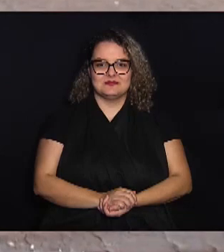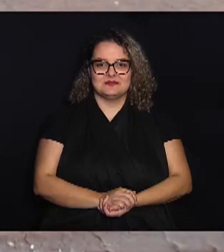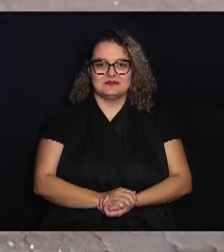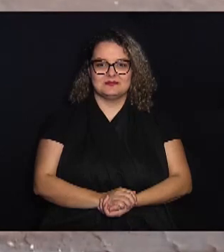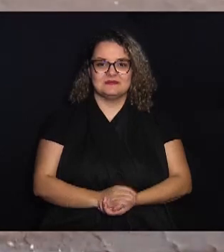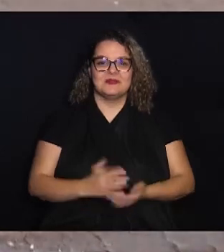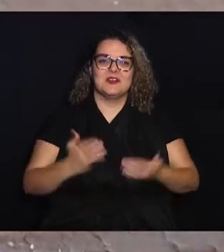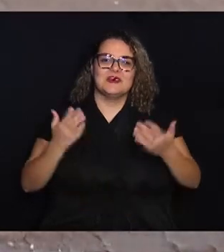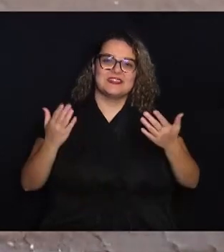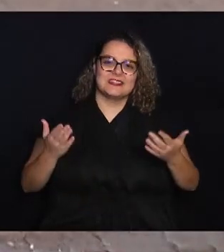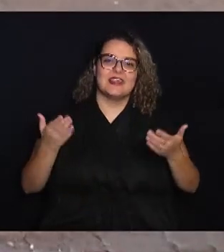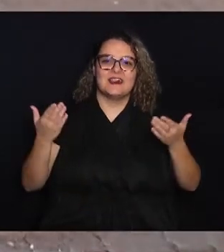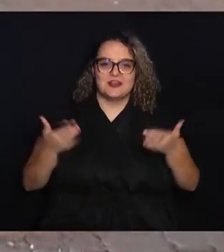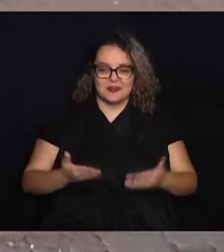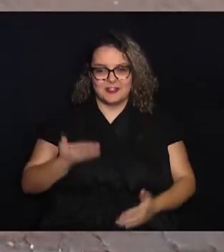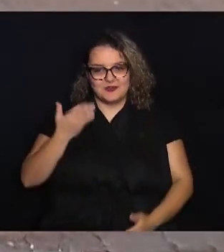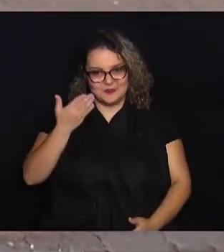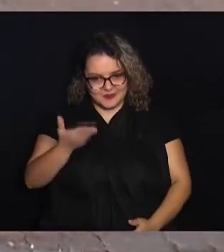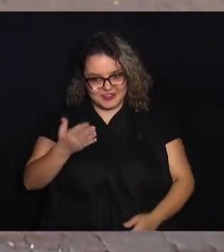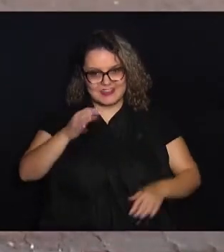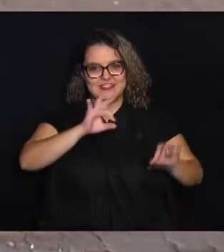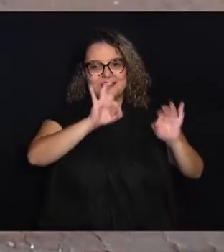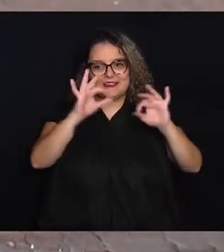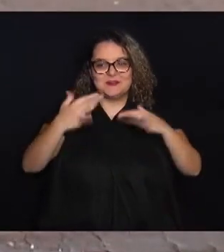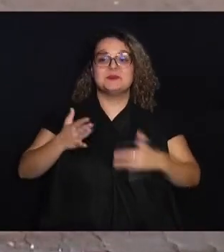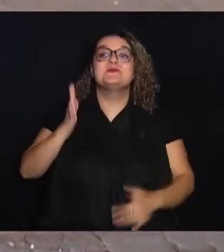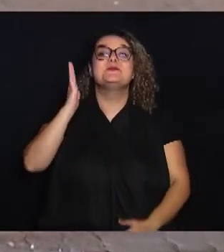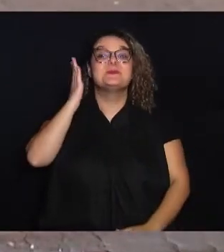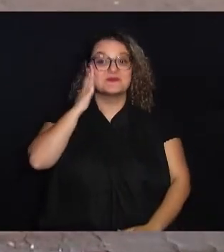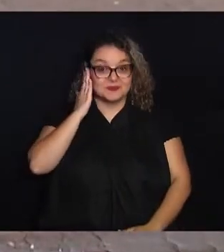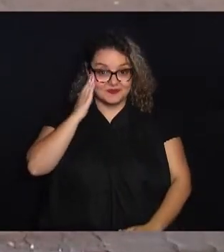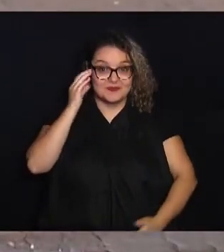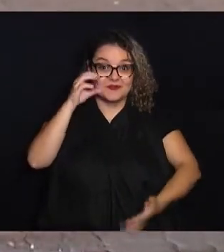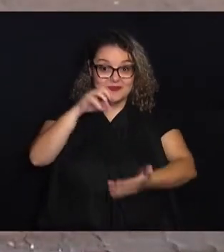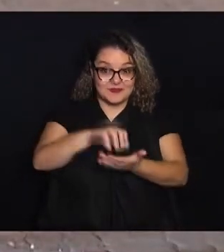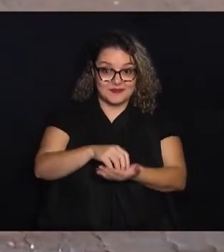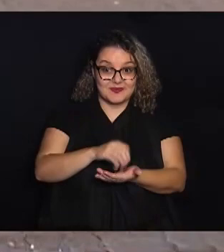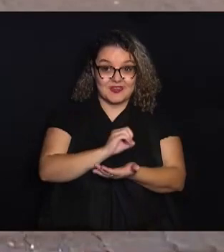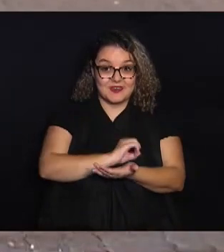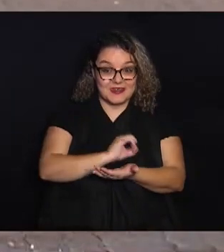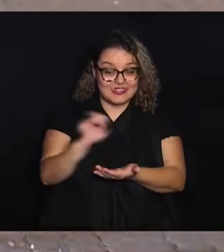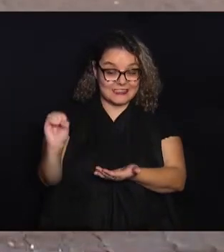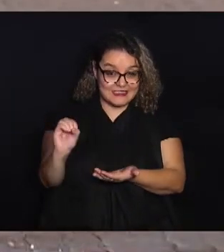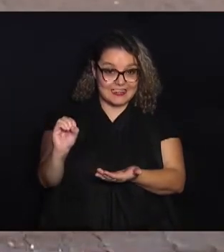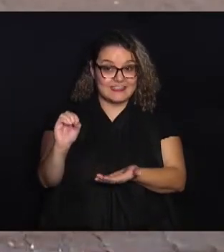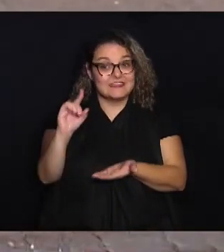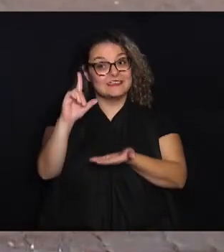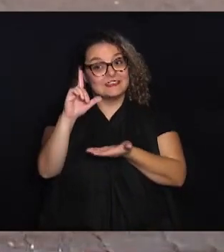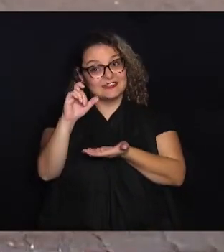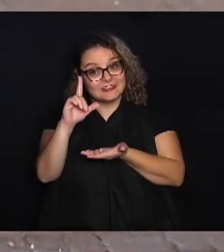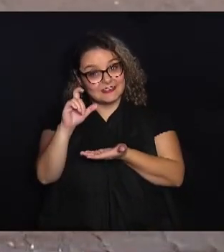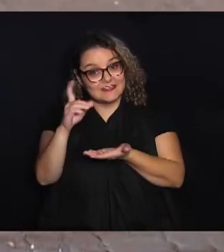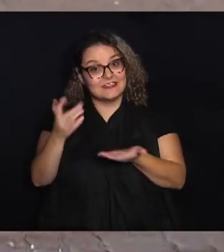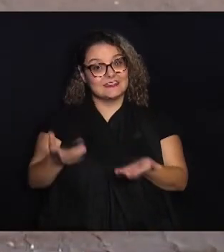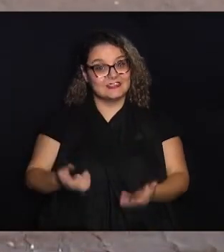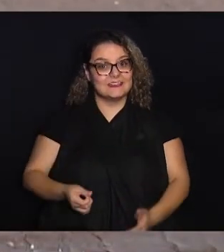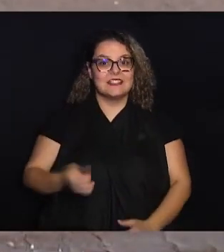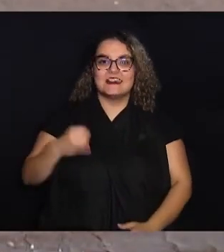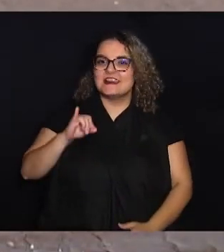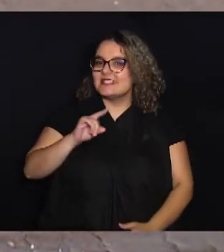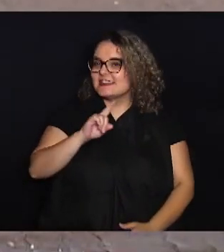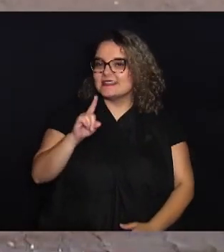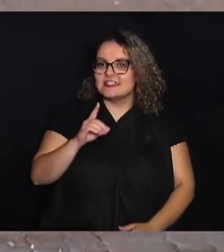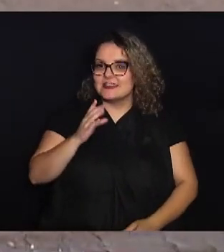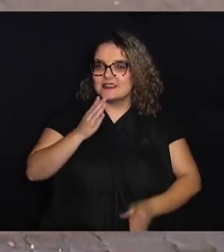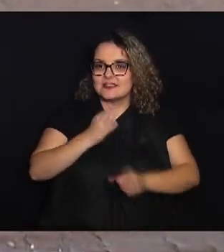Pois é, agora você que assiste, a gente já sabe onde é que é o Marco Zero, dá para vir aqui tirar uma fotinho. Se você não se